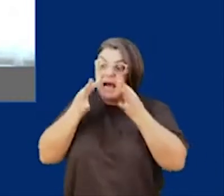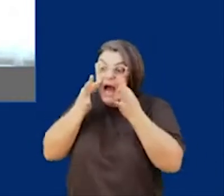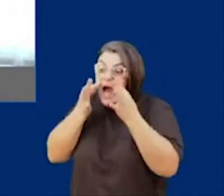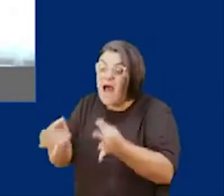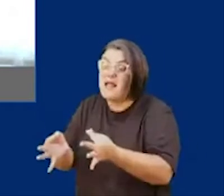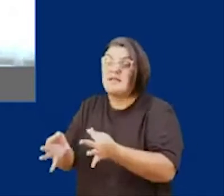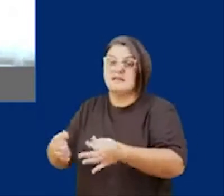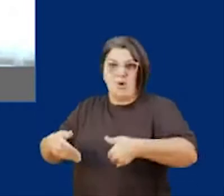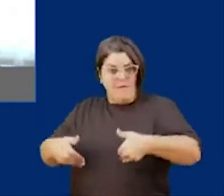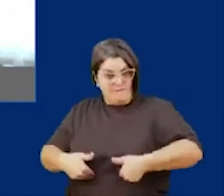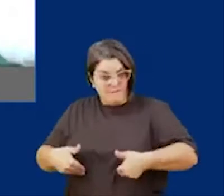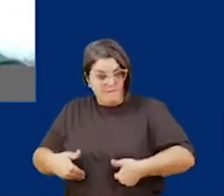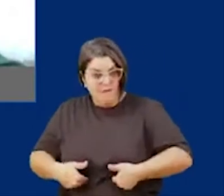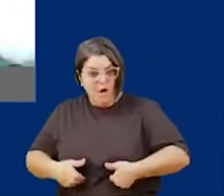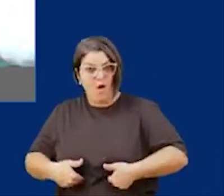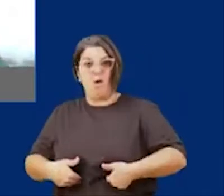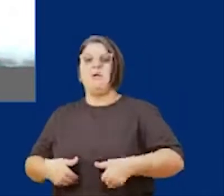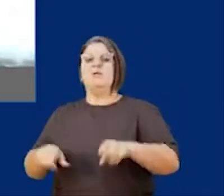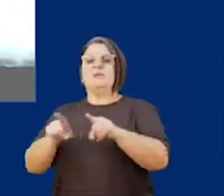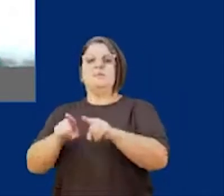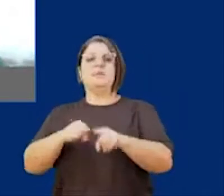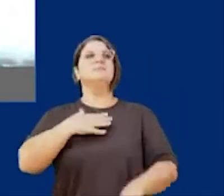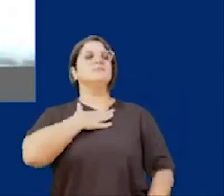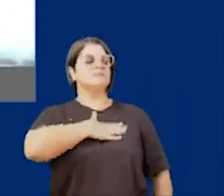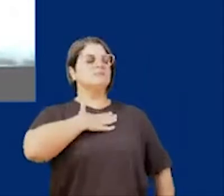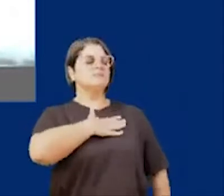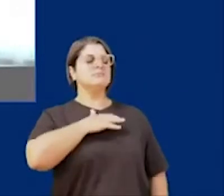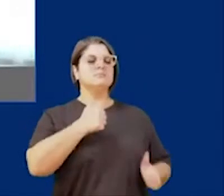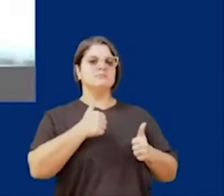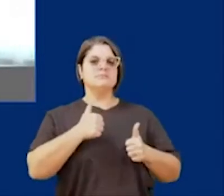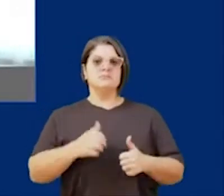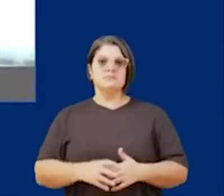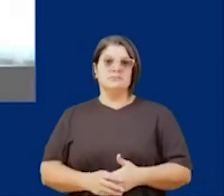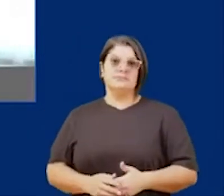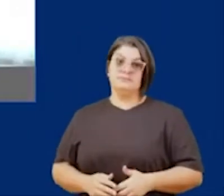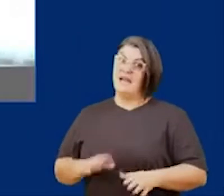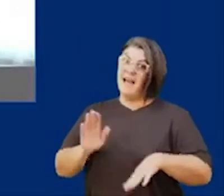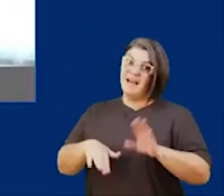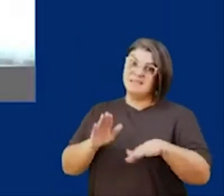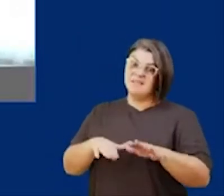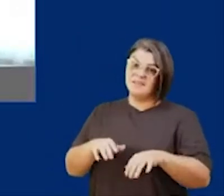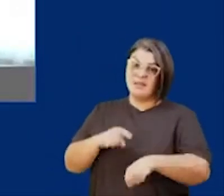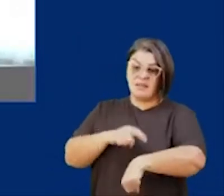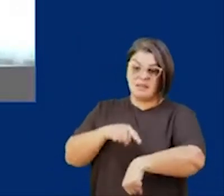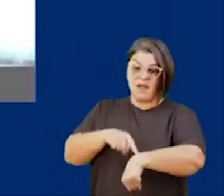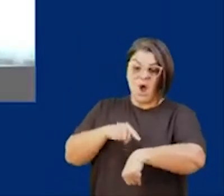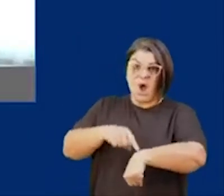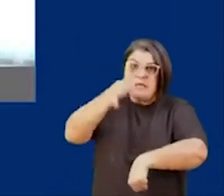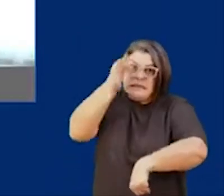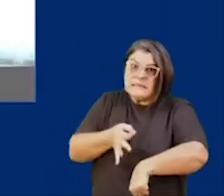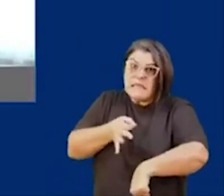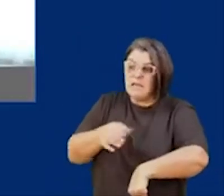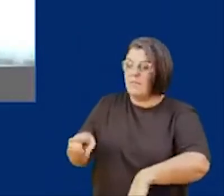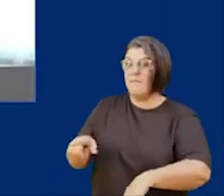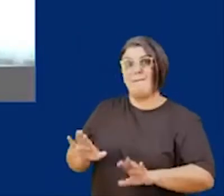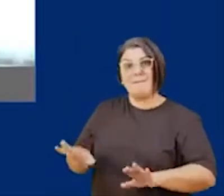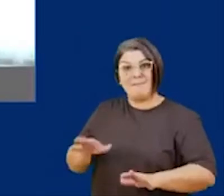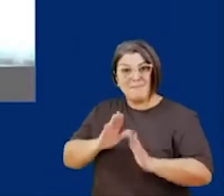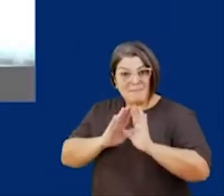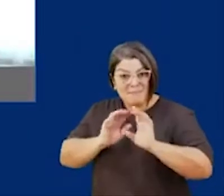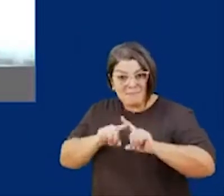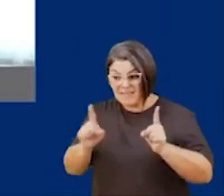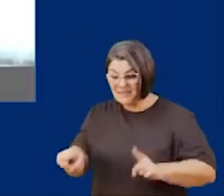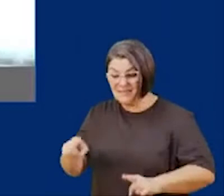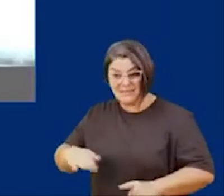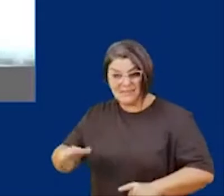fome, né, que a gente fala, não, só vou dar na hora que eu estou programada, mas às vezes a criança está com fome antes, e precisa dessa comida antes, né, então essa coisa